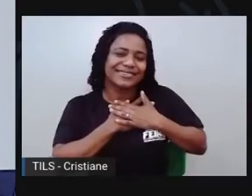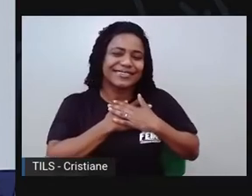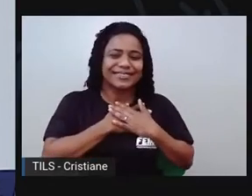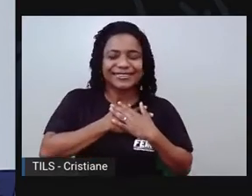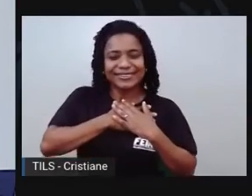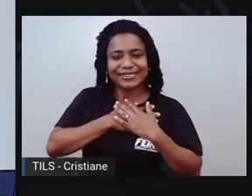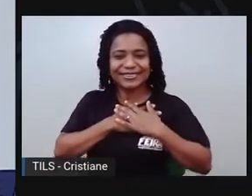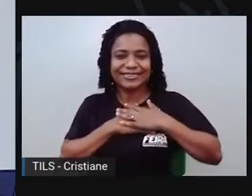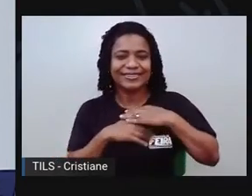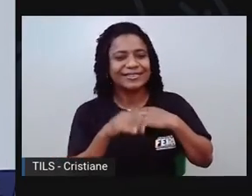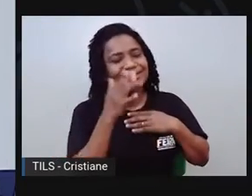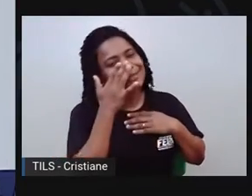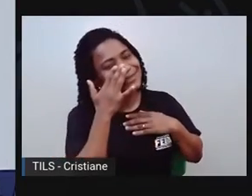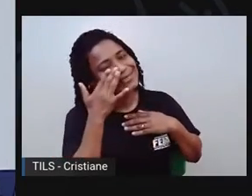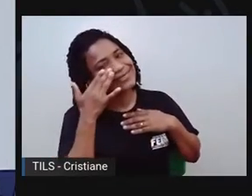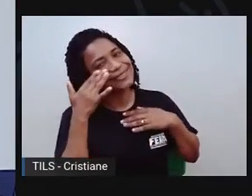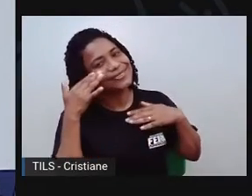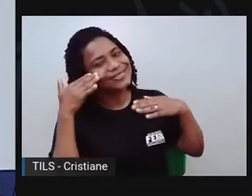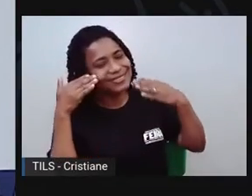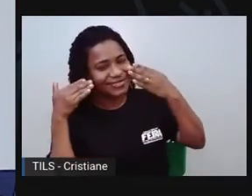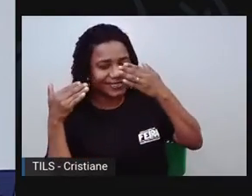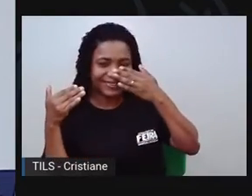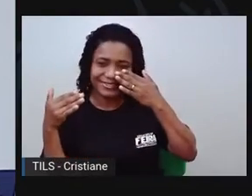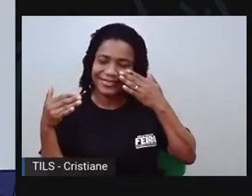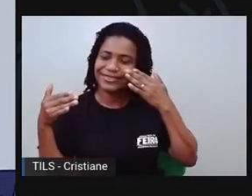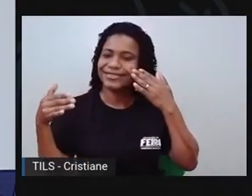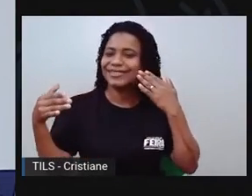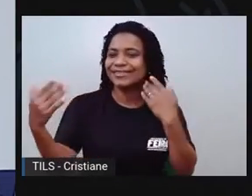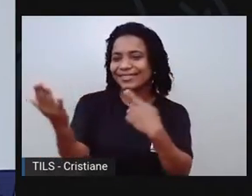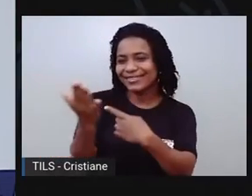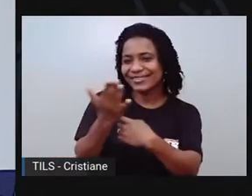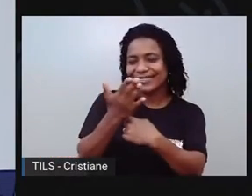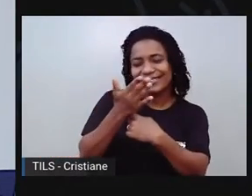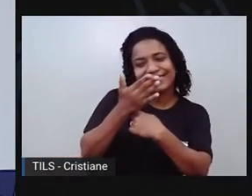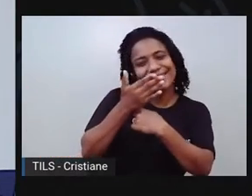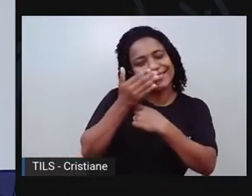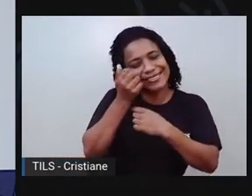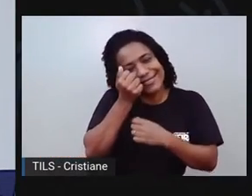ia, que essa despedida, ia, ia, já me fez